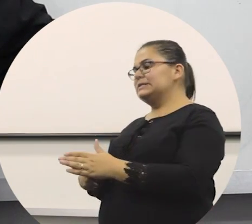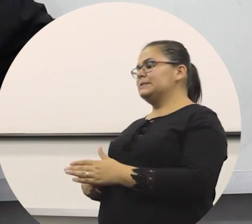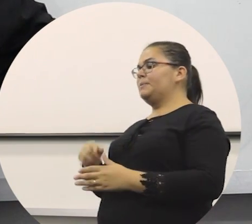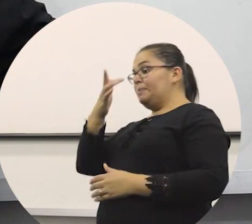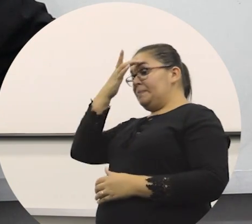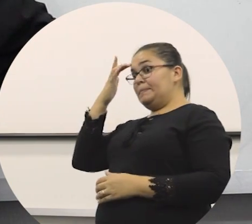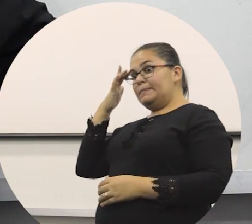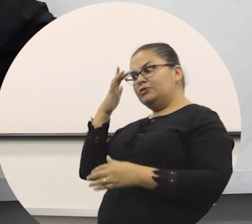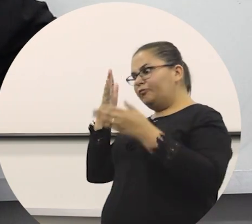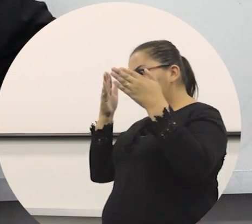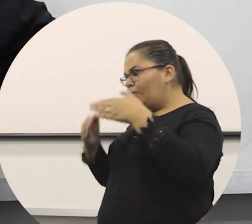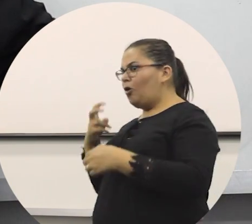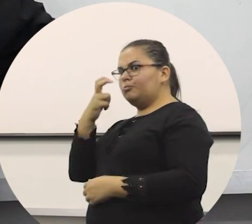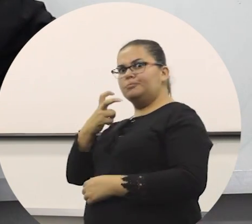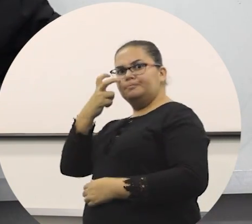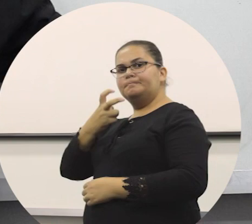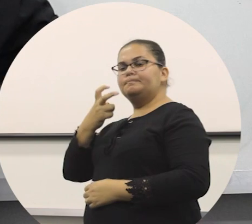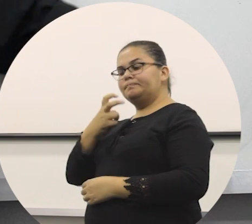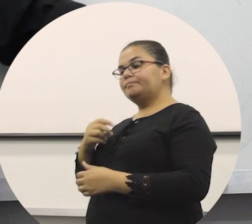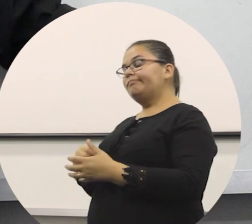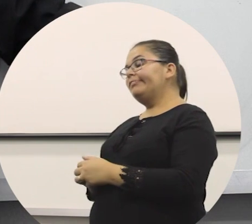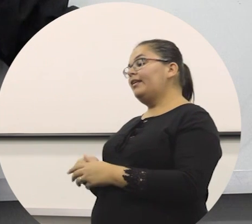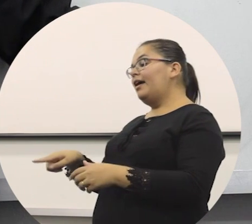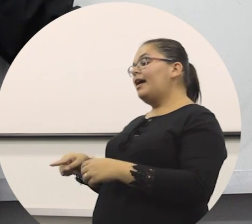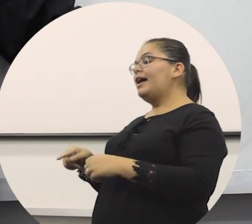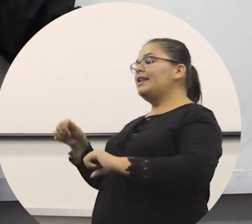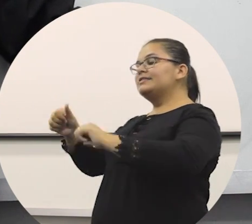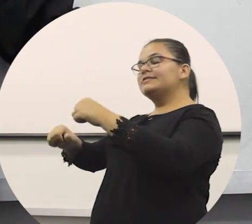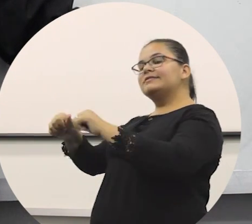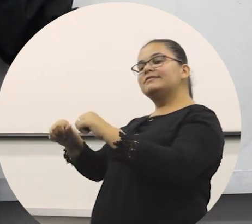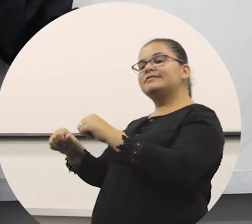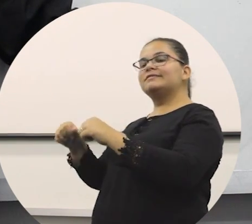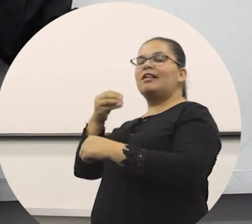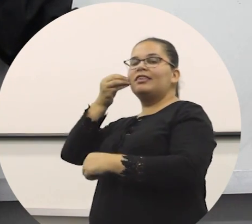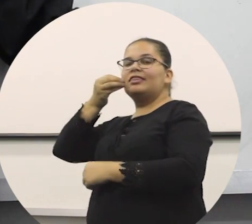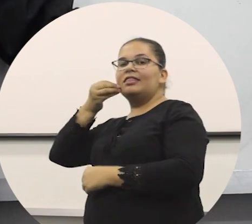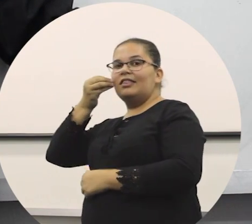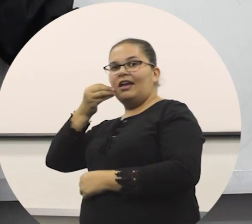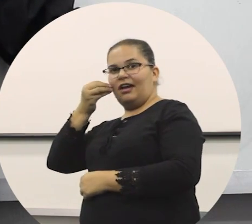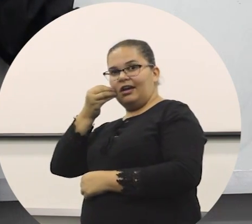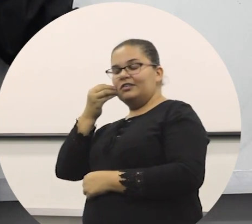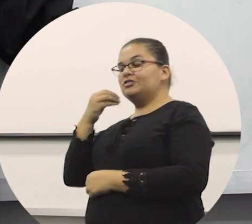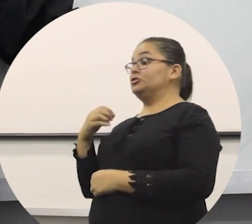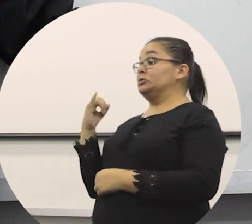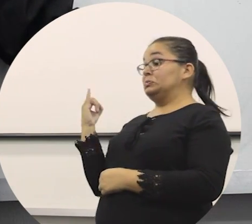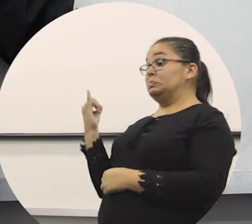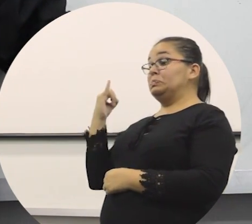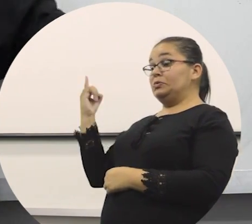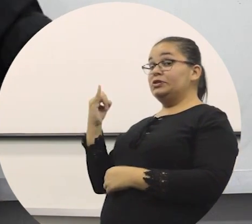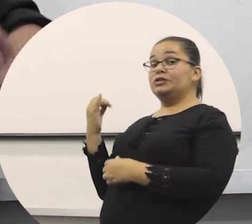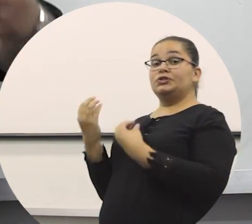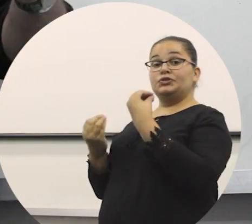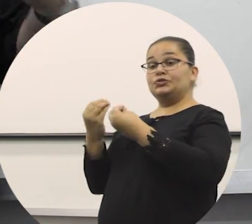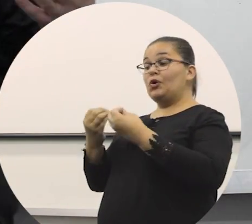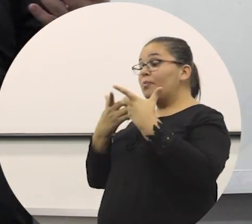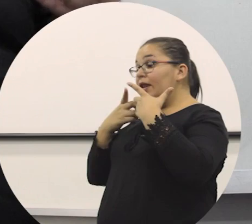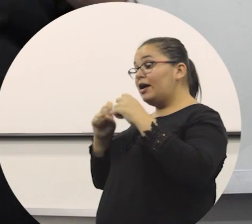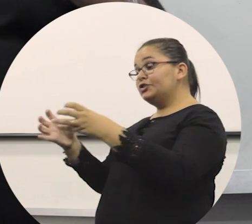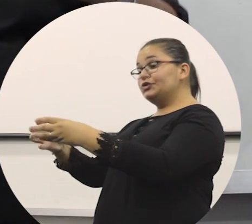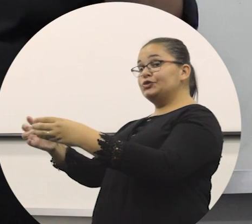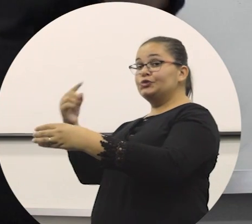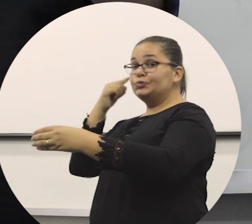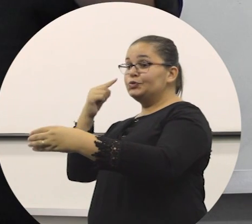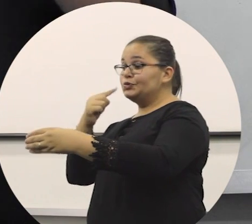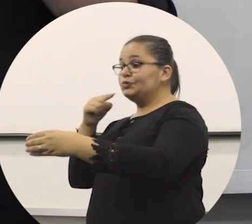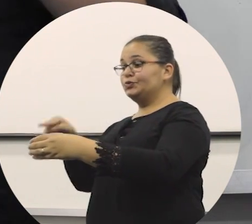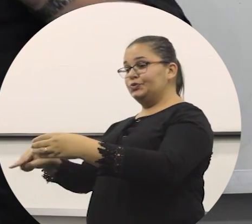etc. Mas eles aplicaram um teste, que é um teste importante de linguagem, em um grupo de surdos. E